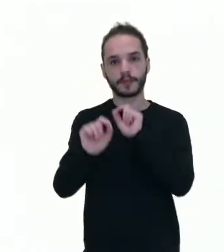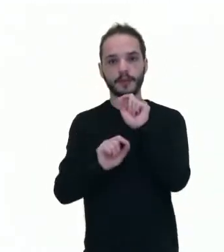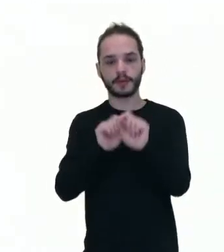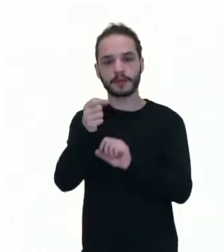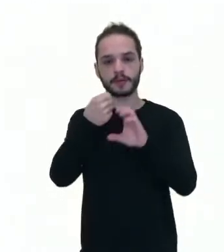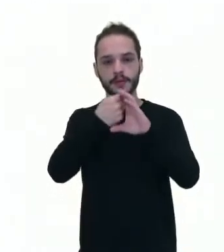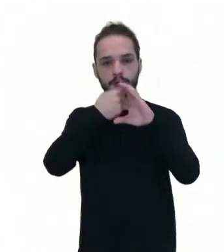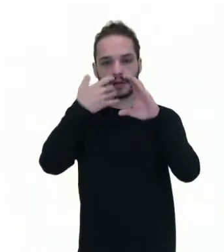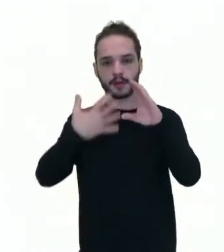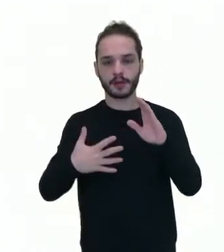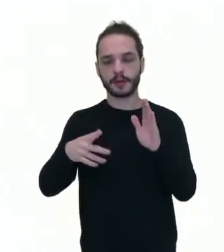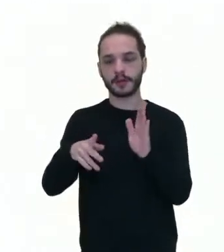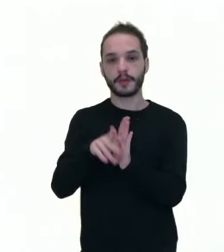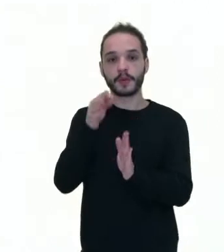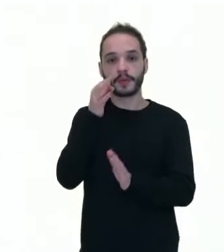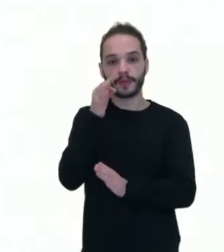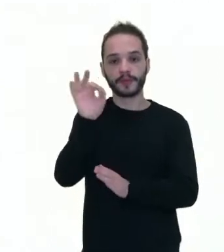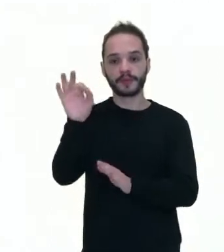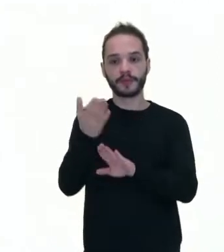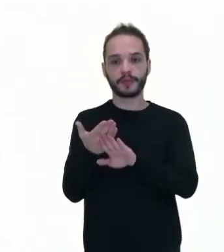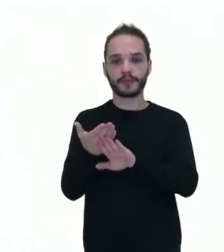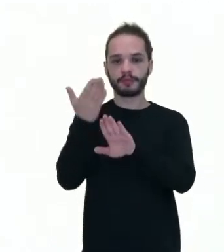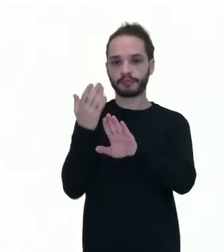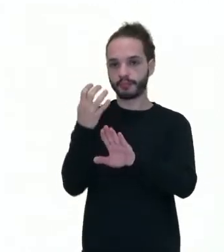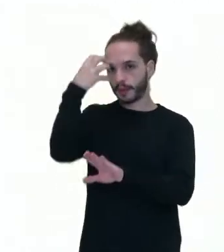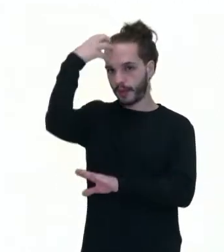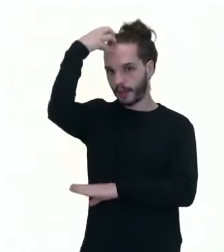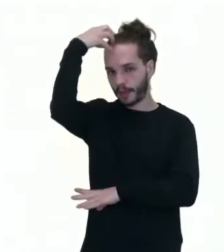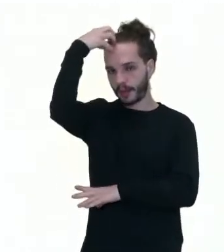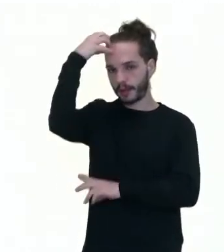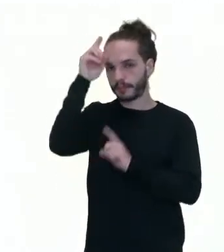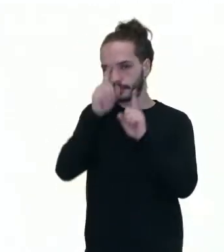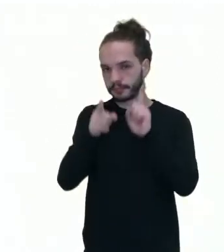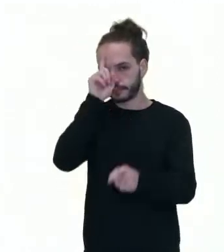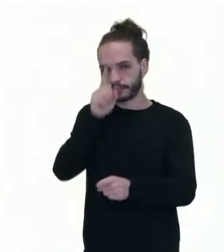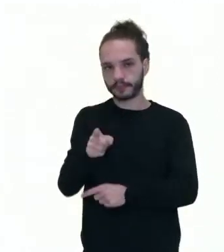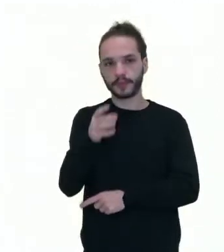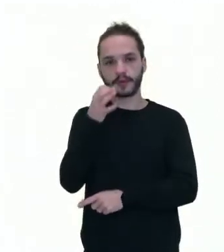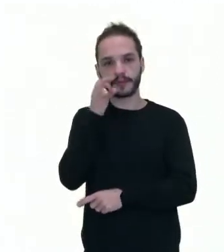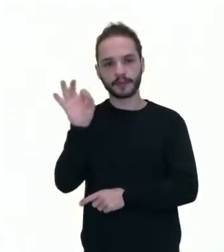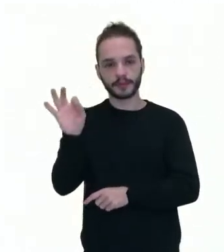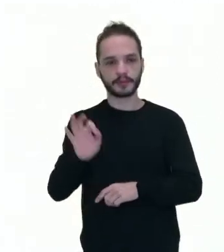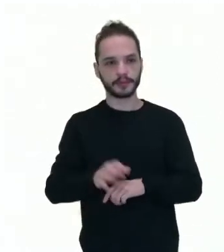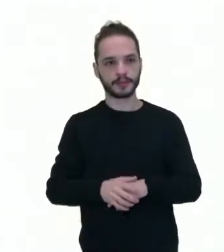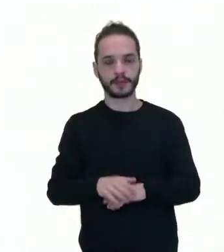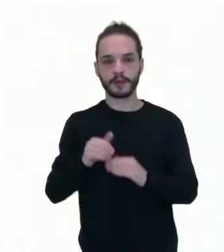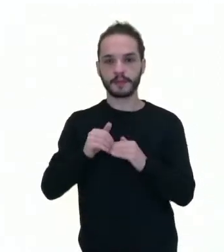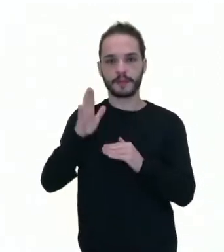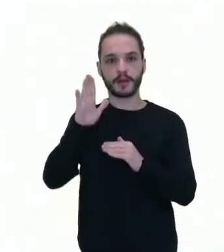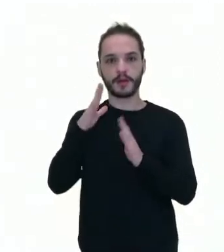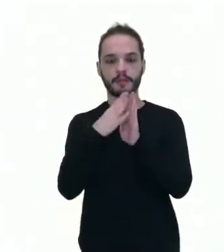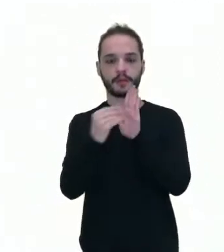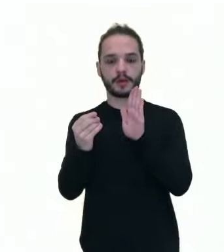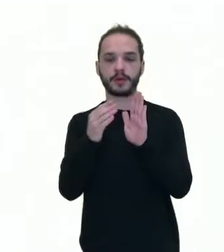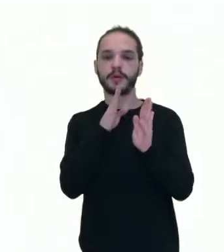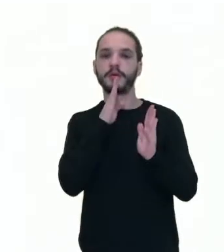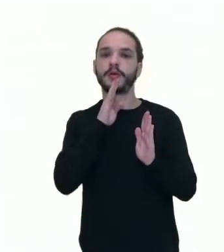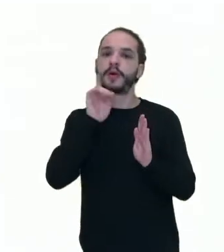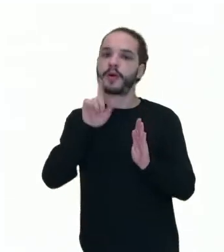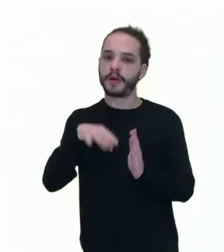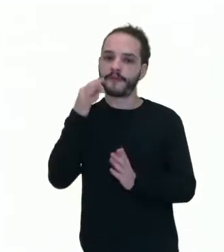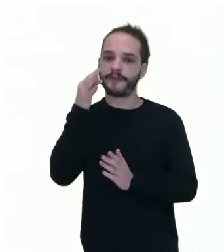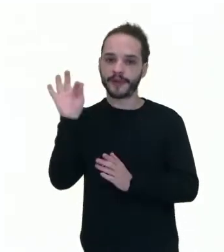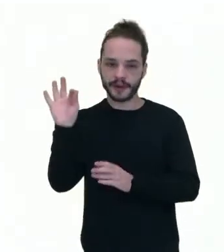regime francês, que é um dos modelos, de antigo regime mais conhecidos, é o francês,